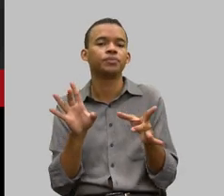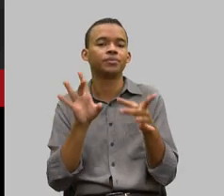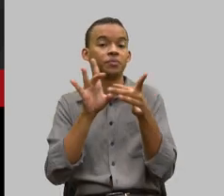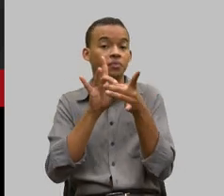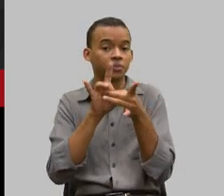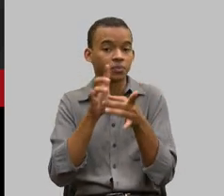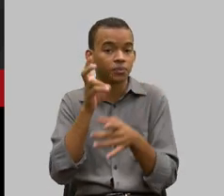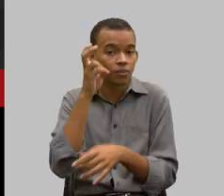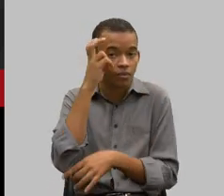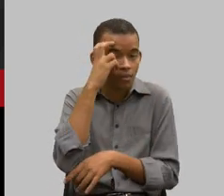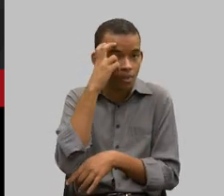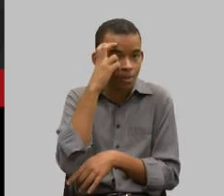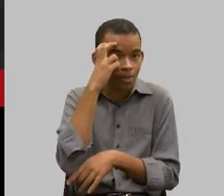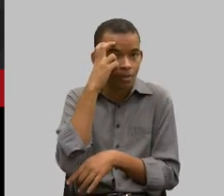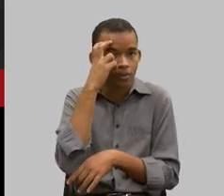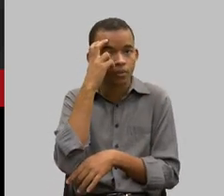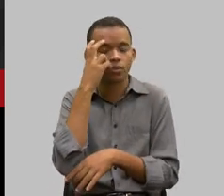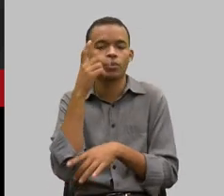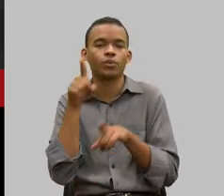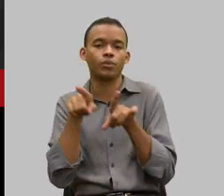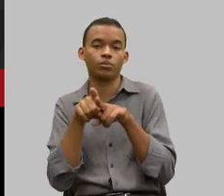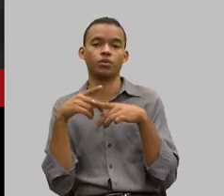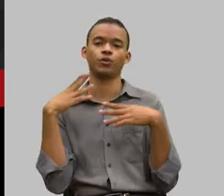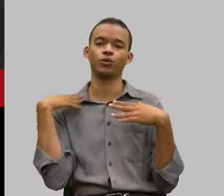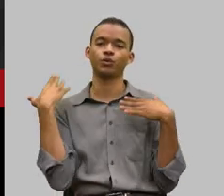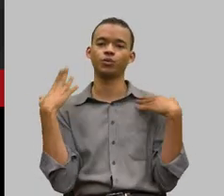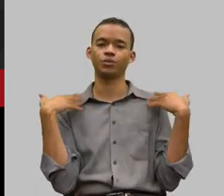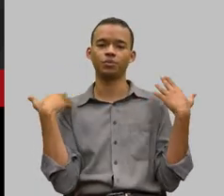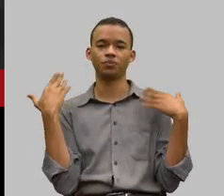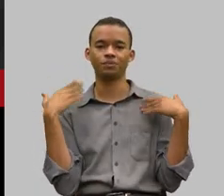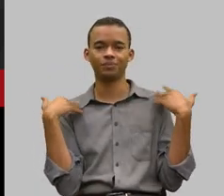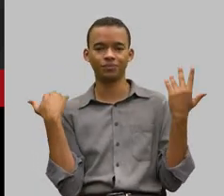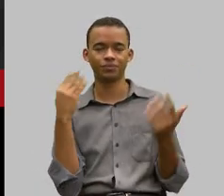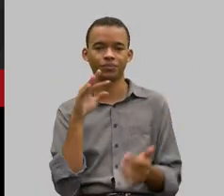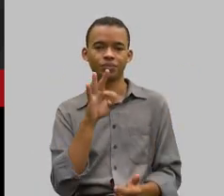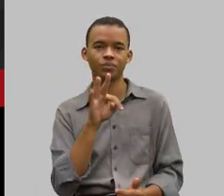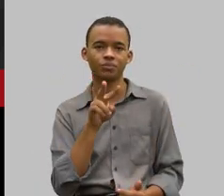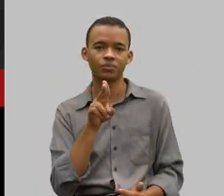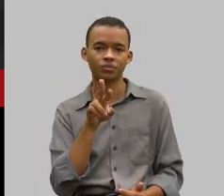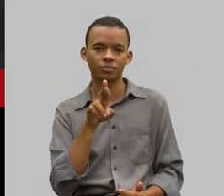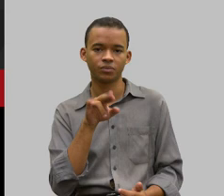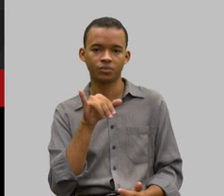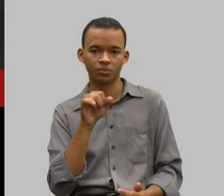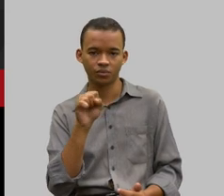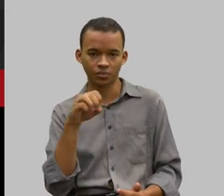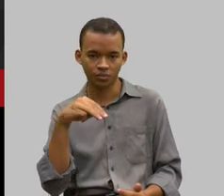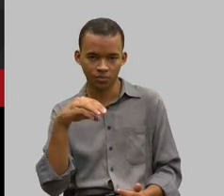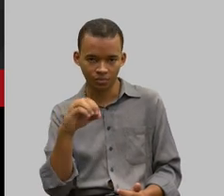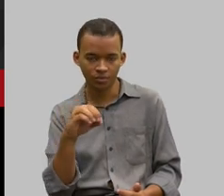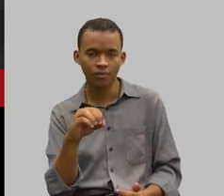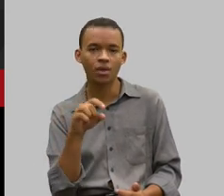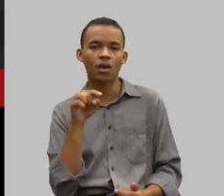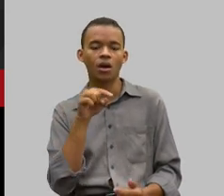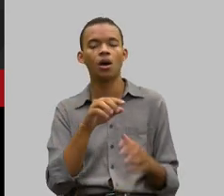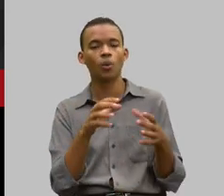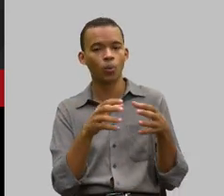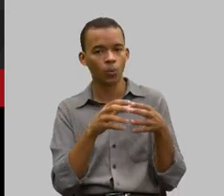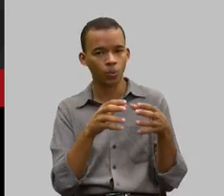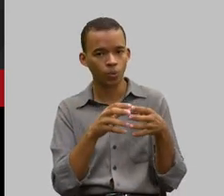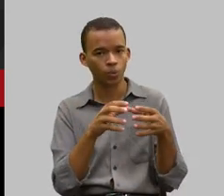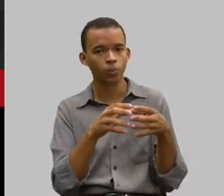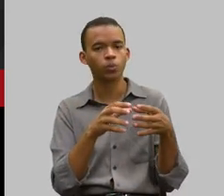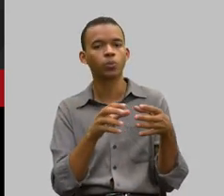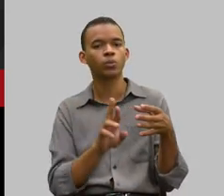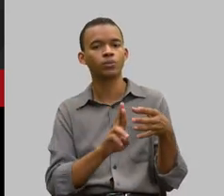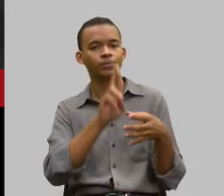ações do audiovisual que a gente compõe numa diretoria específica que tem na nossa na EMC Então tá com recepção da